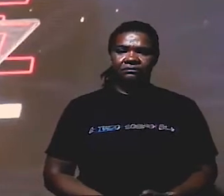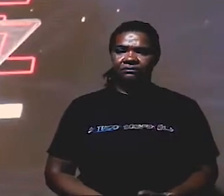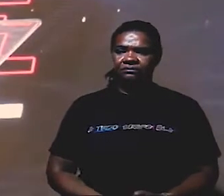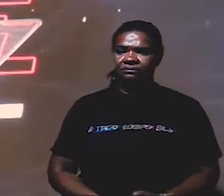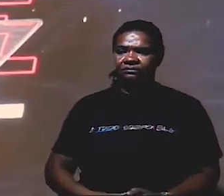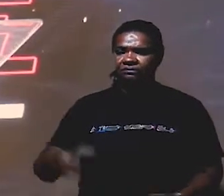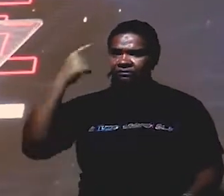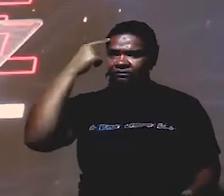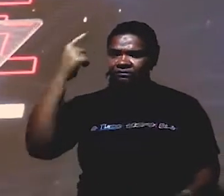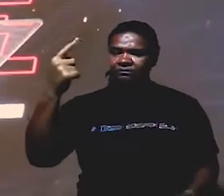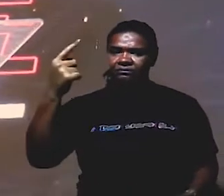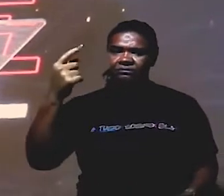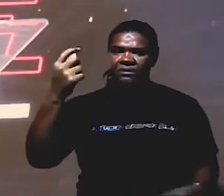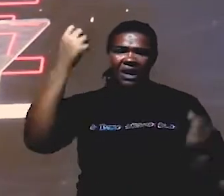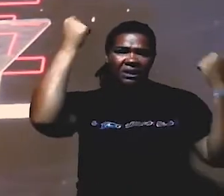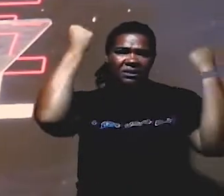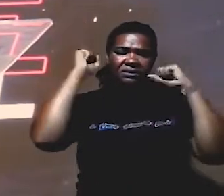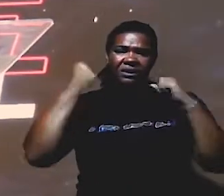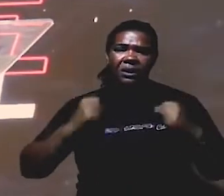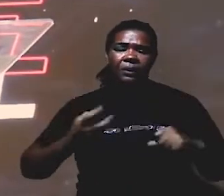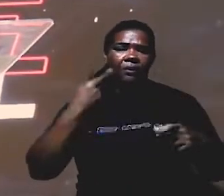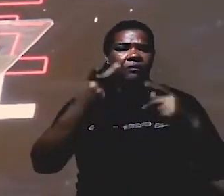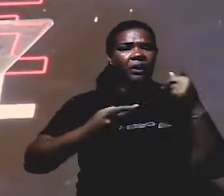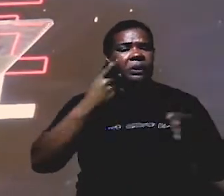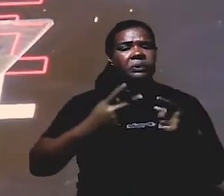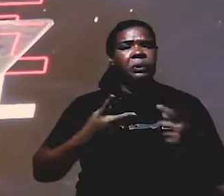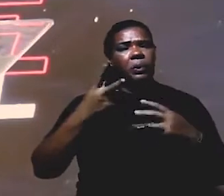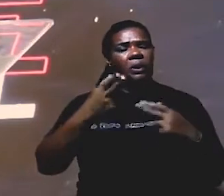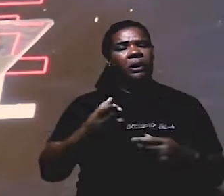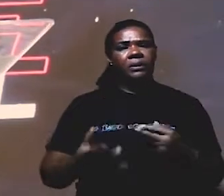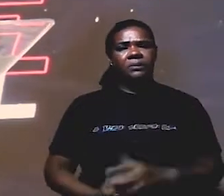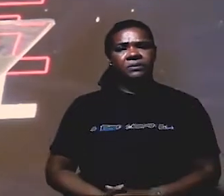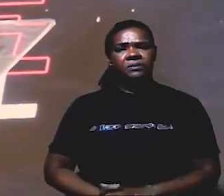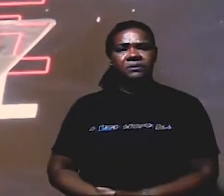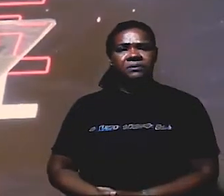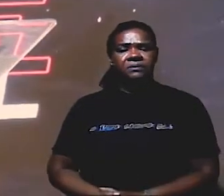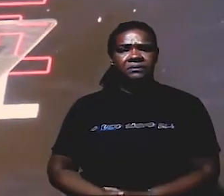Imagino que tenham dito para Salomão o que dizem para a gente.